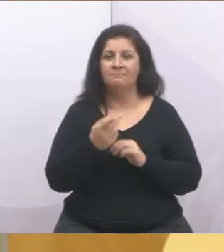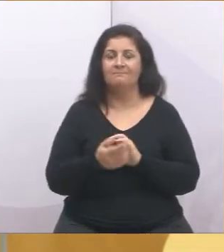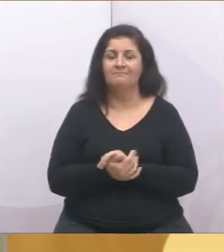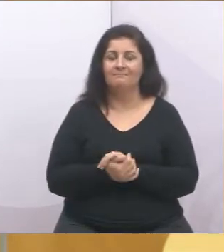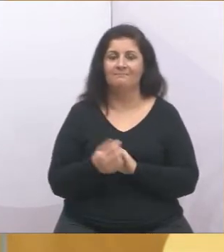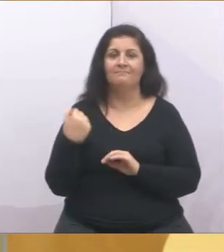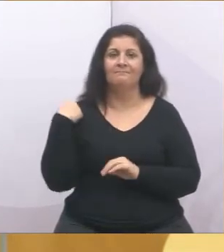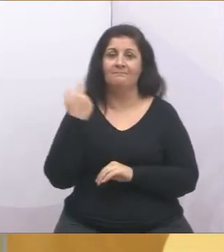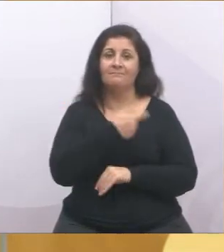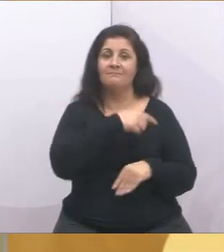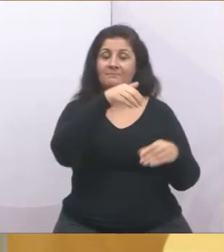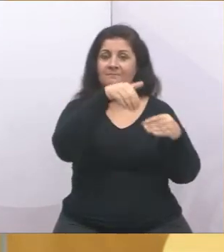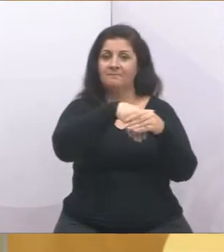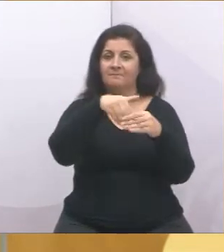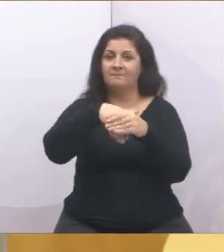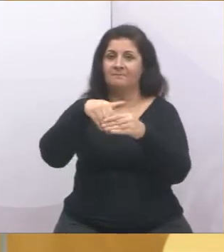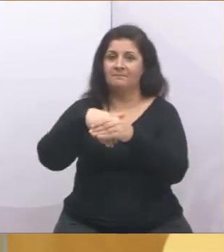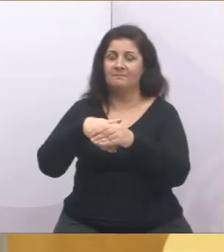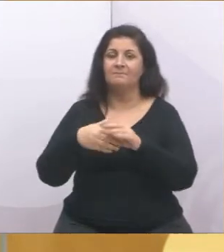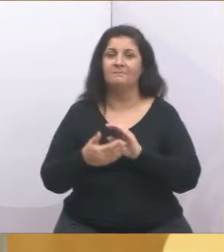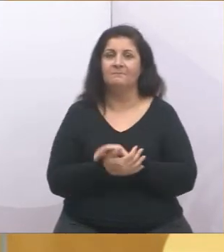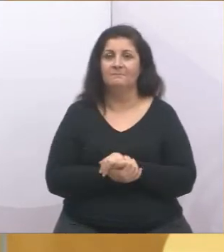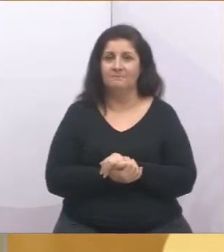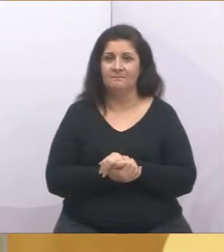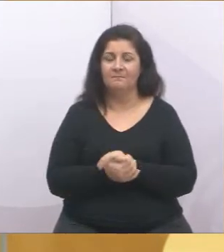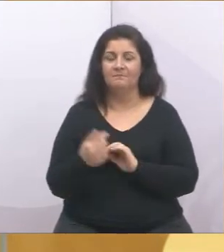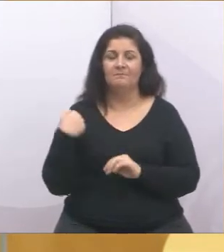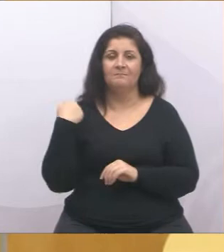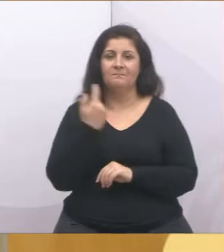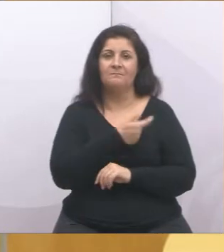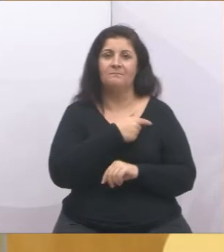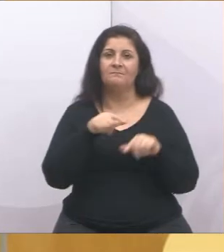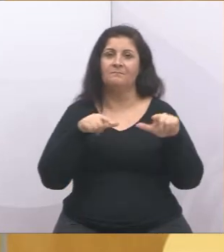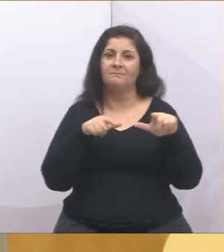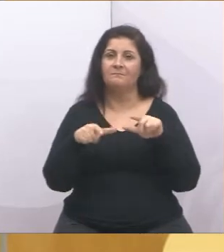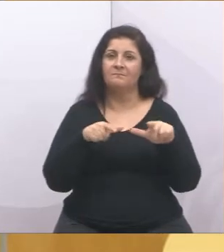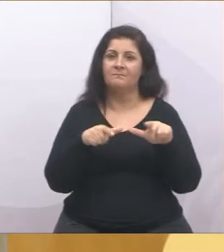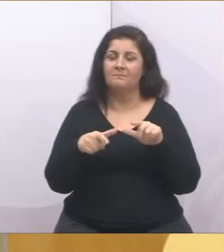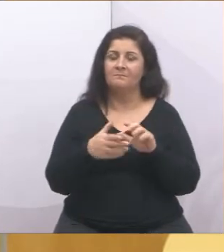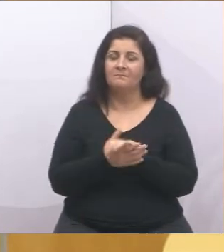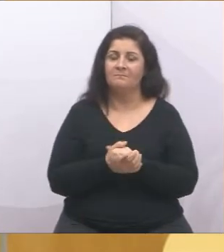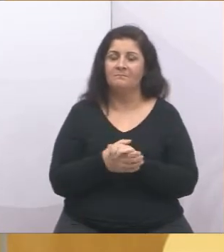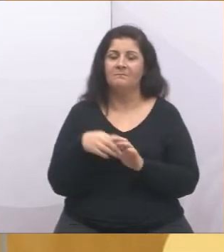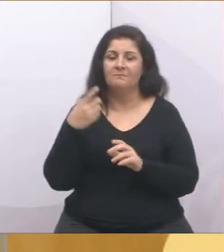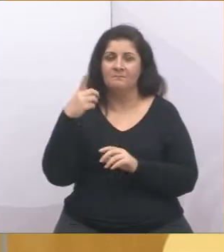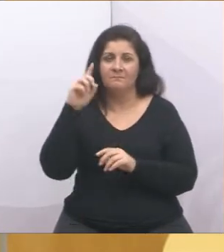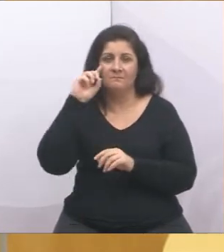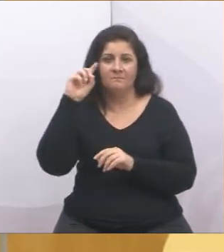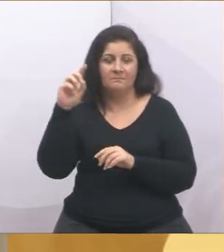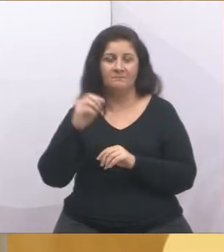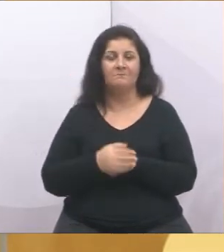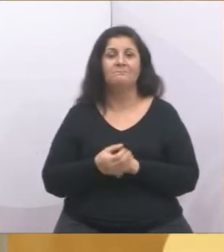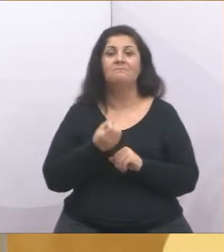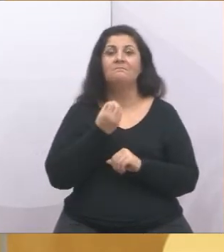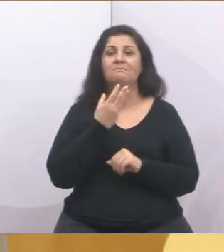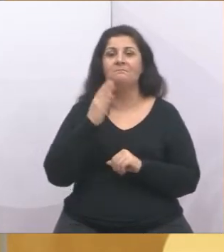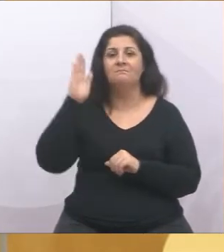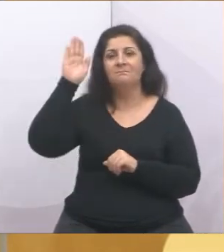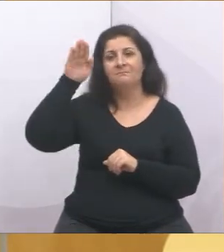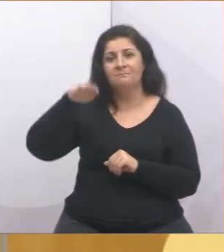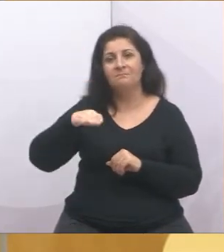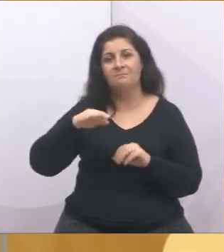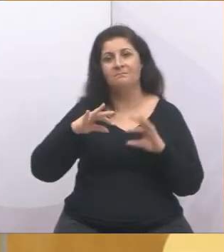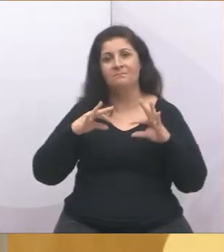nossa campanha, do nosso trabalho aí na correria dos últimos dias. Boa tarde a